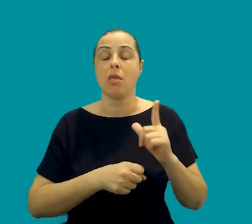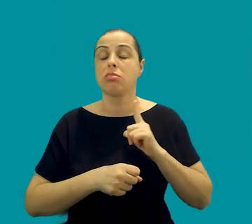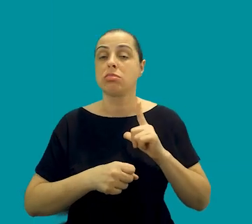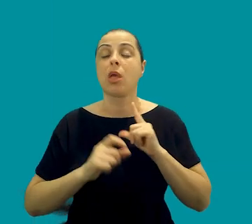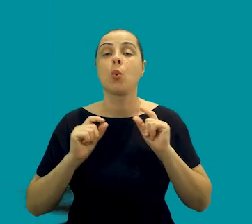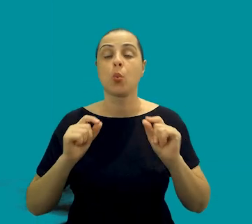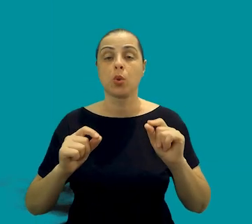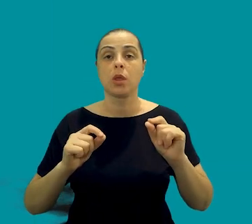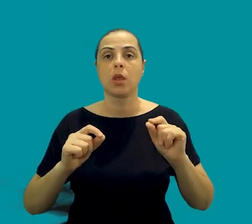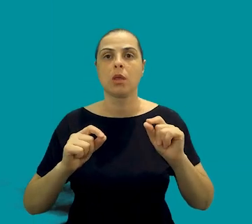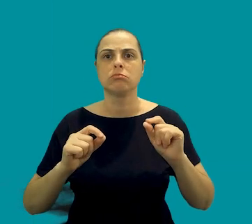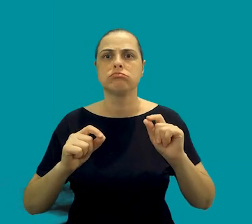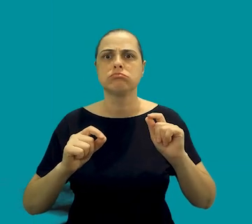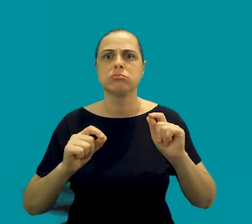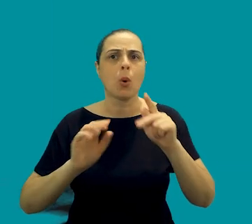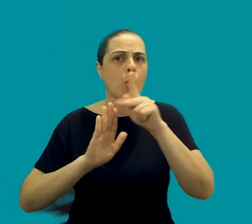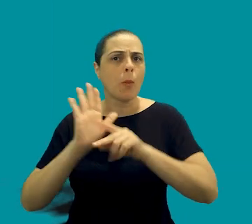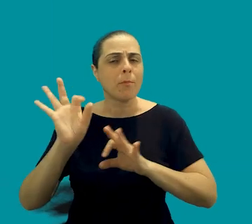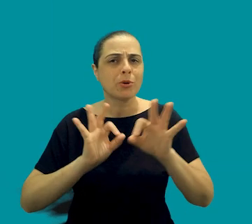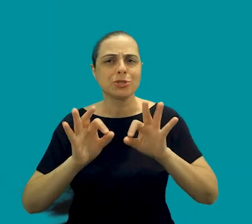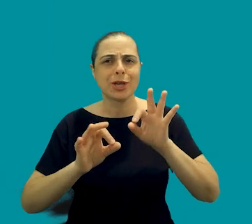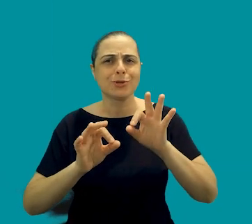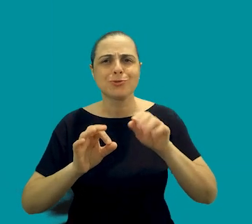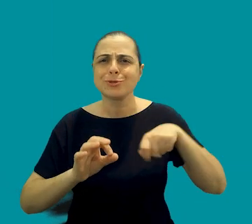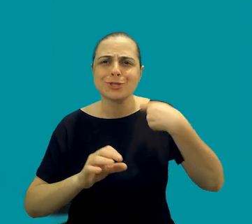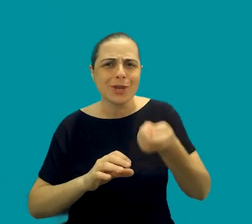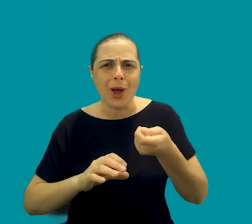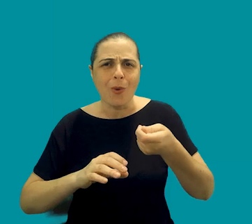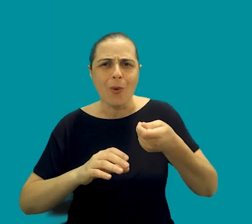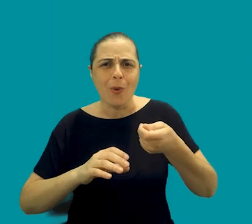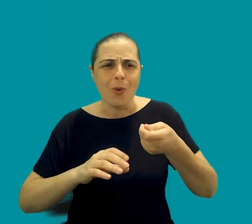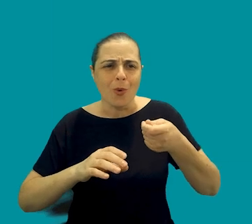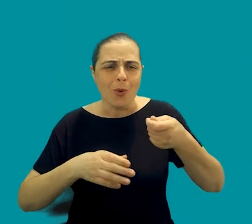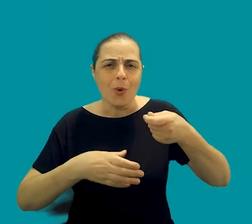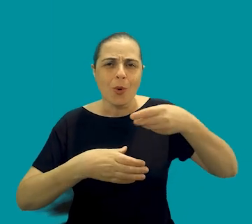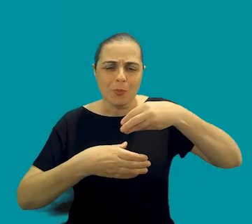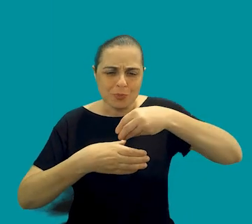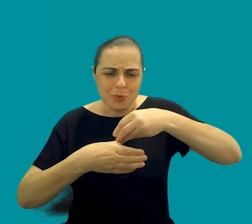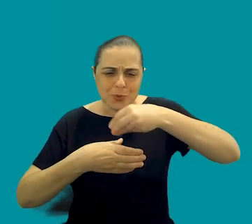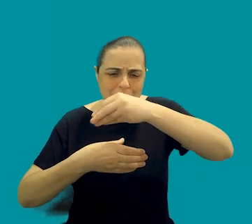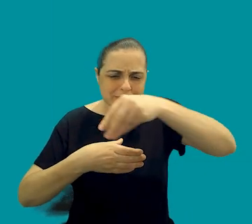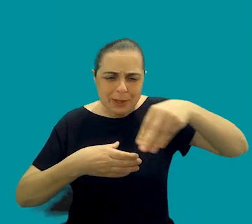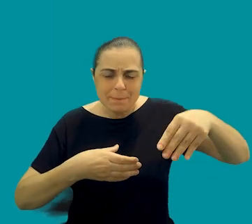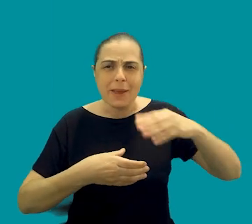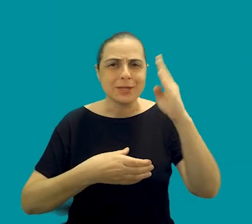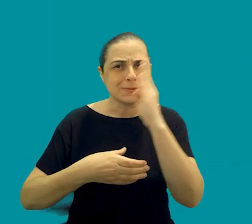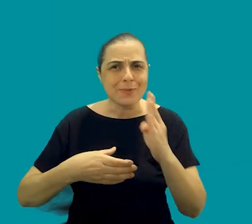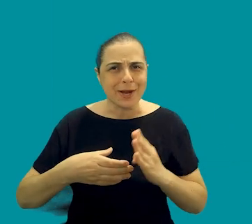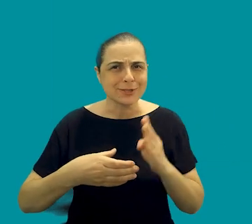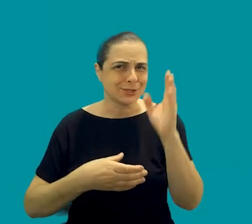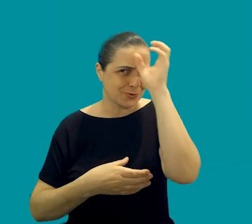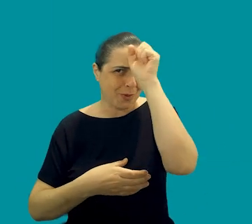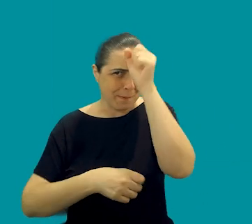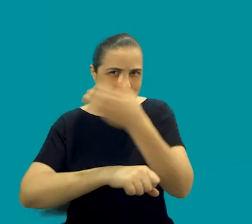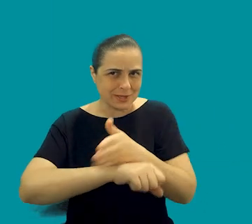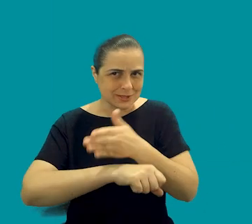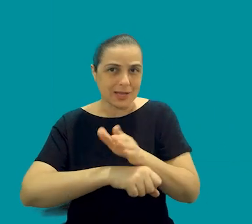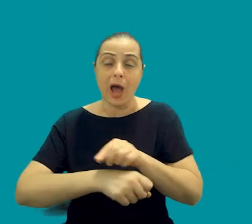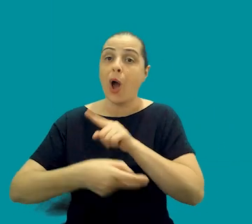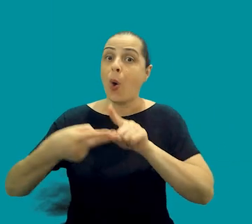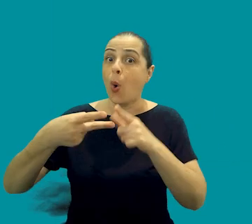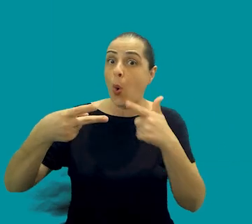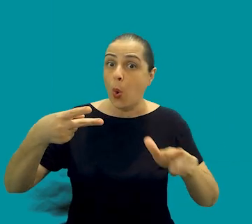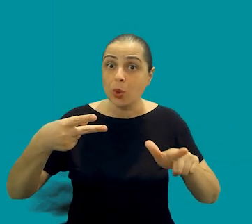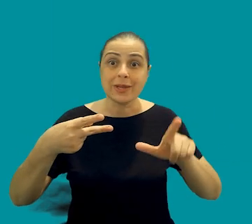Brasil Aprendizagem, e dessa semente nasceram outras, né, outras sementes, como da outra empresa também,